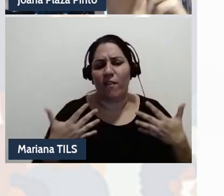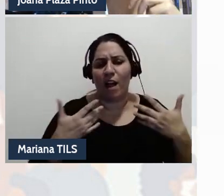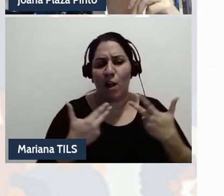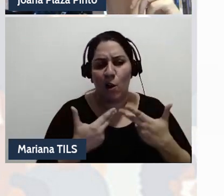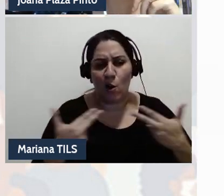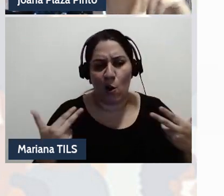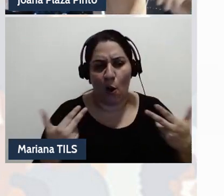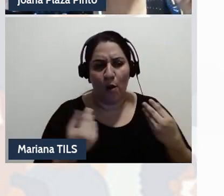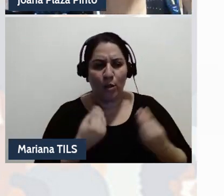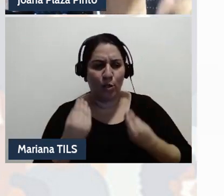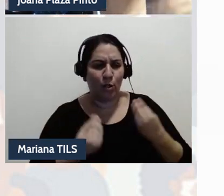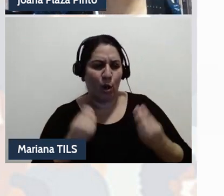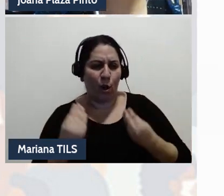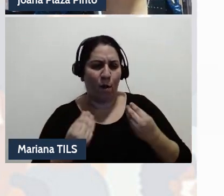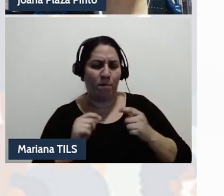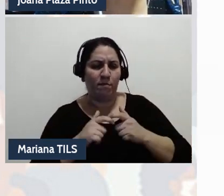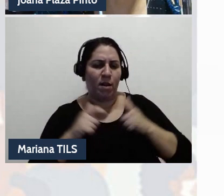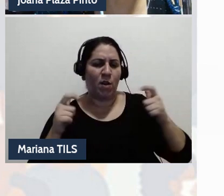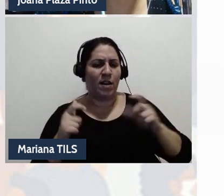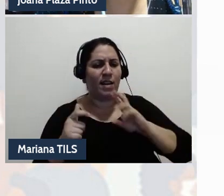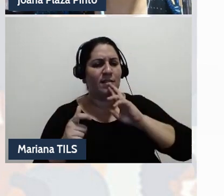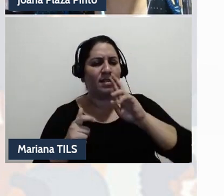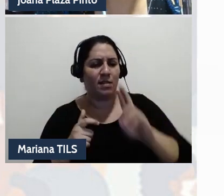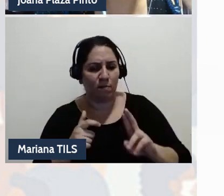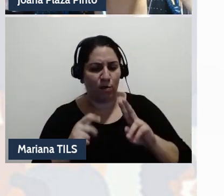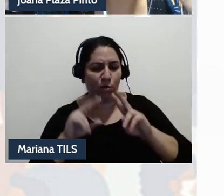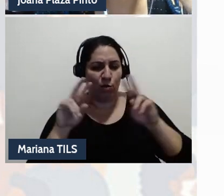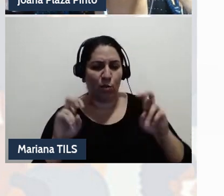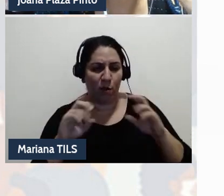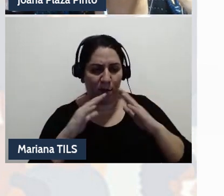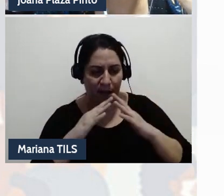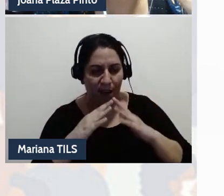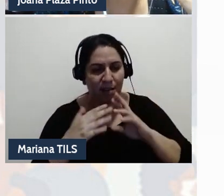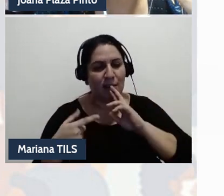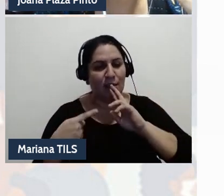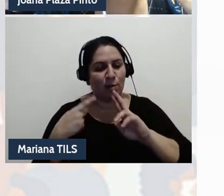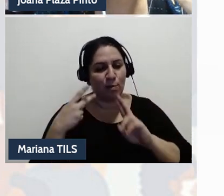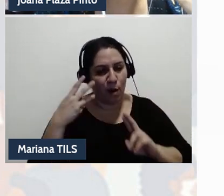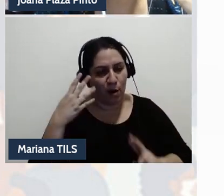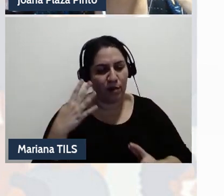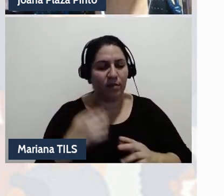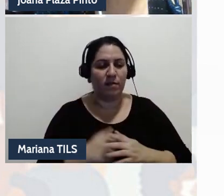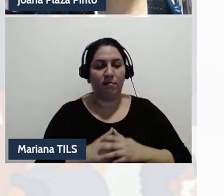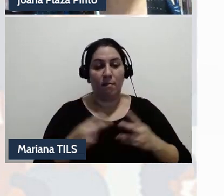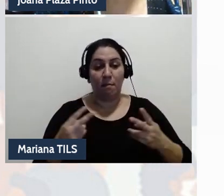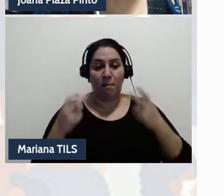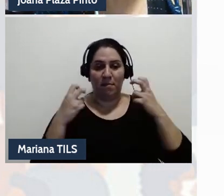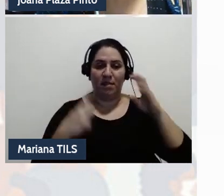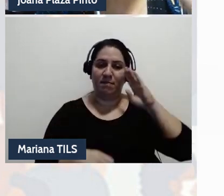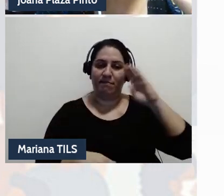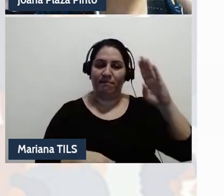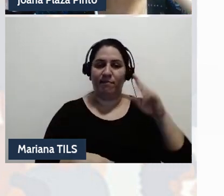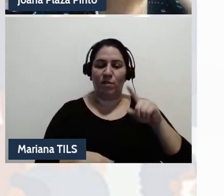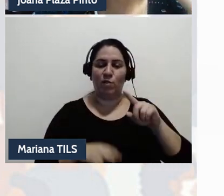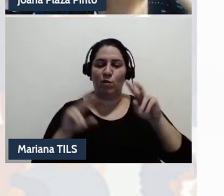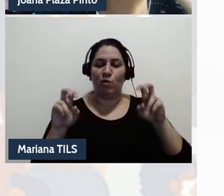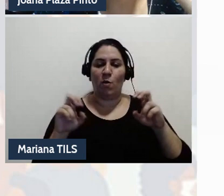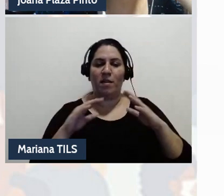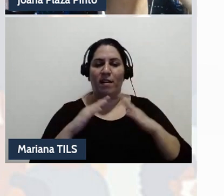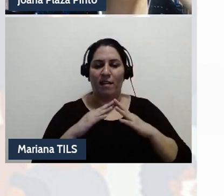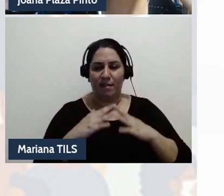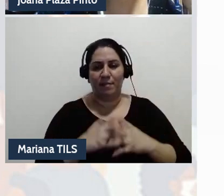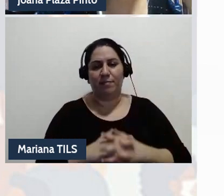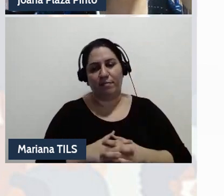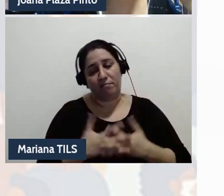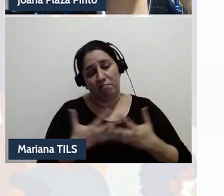qualitativamente quanto que elas responderam qualitativamente no questionário, a gente vê a centralidade da noção de casa. Tudo bem, isso era